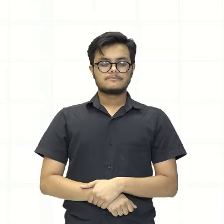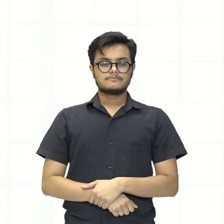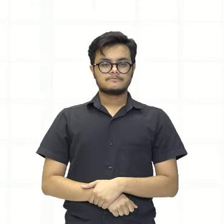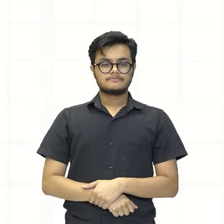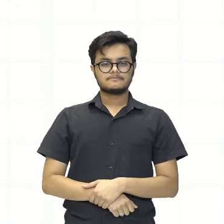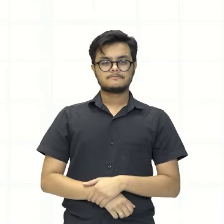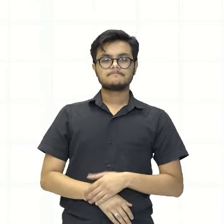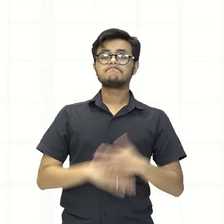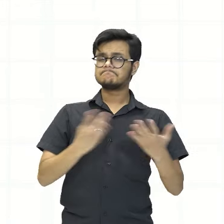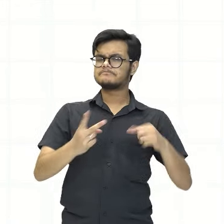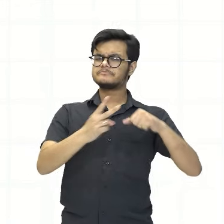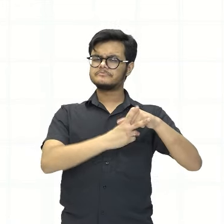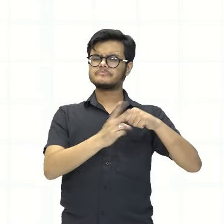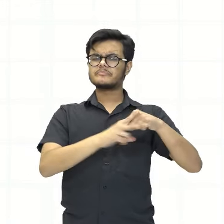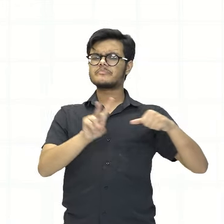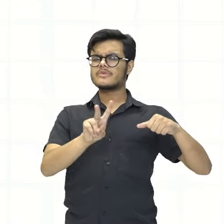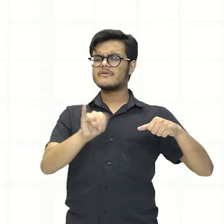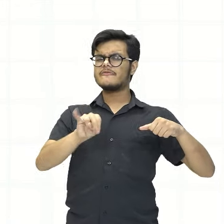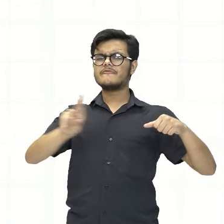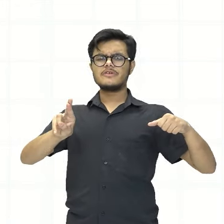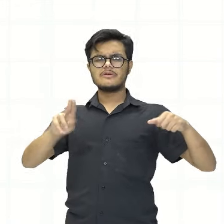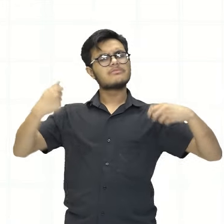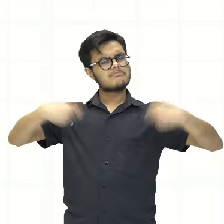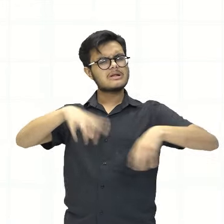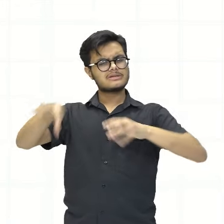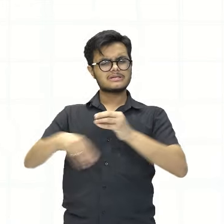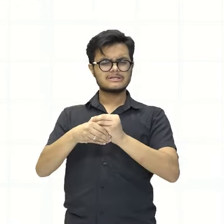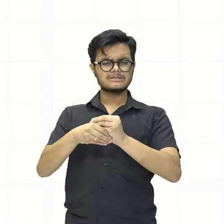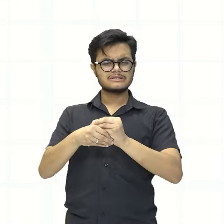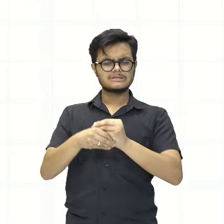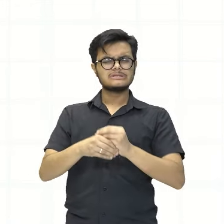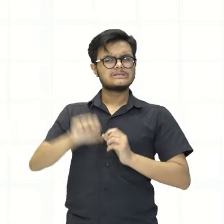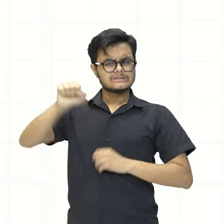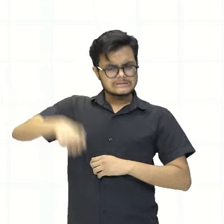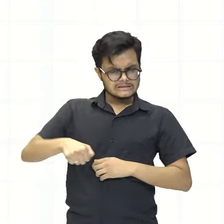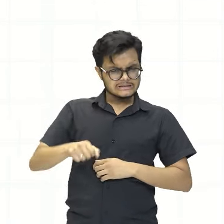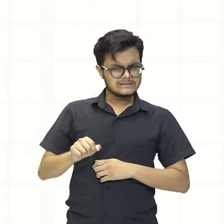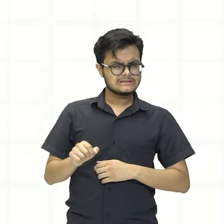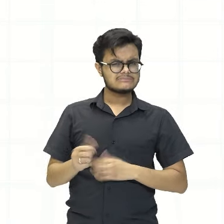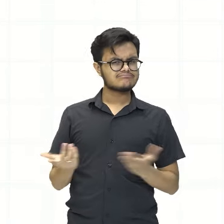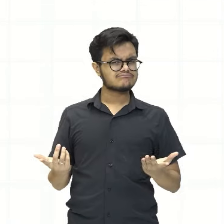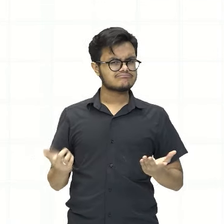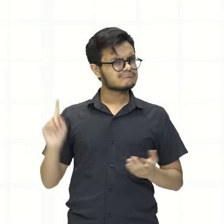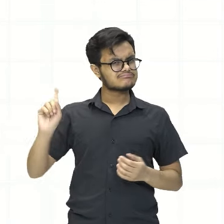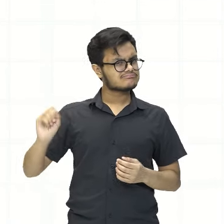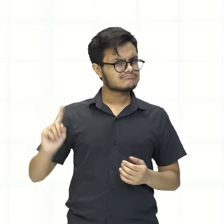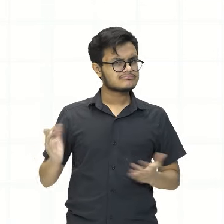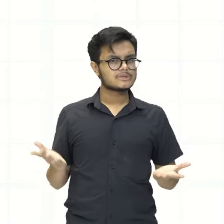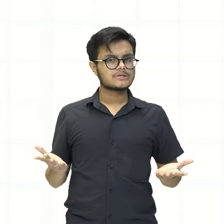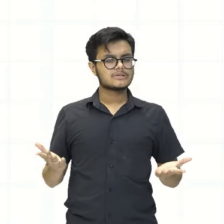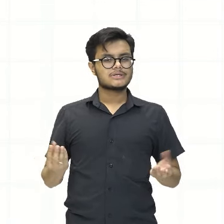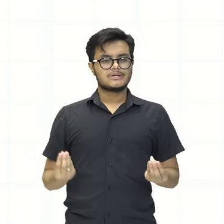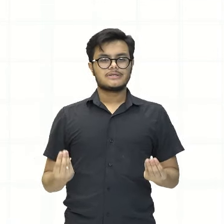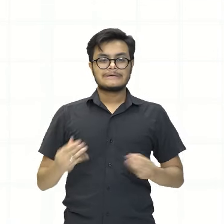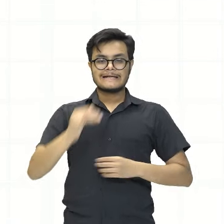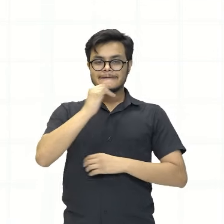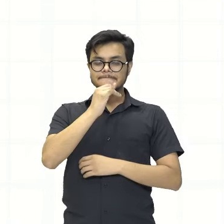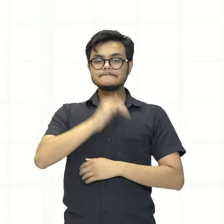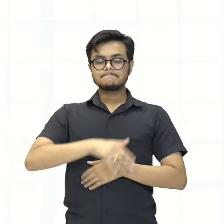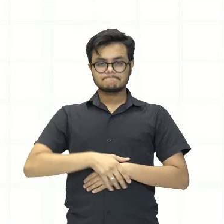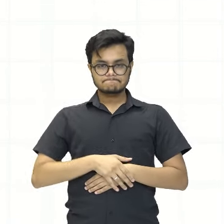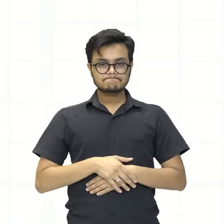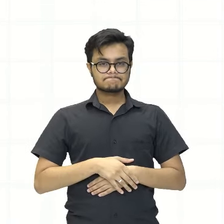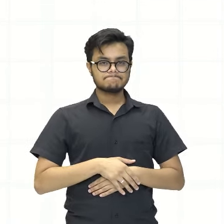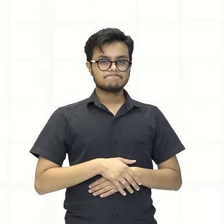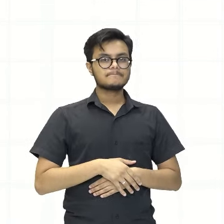aí o verbo vi é um verbo que pede complementação sim ou não olha só nós vimos que se nós